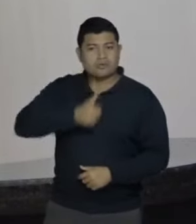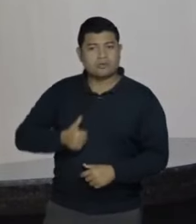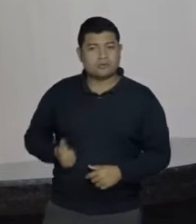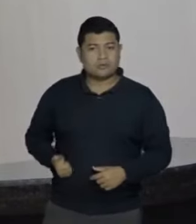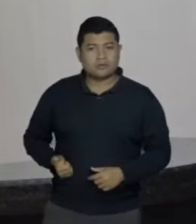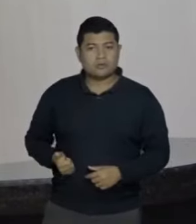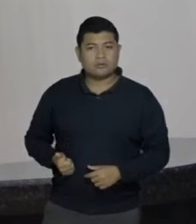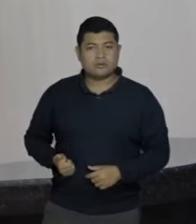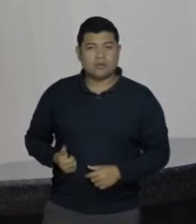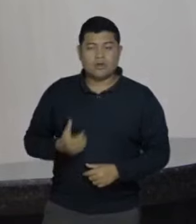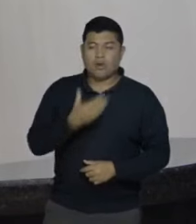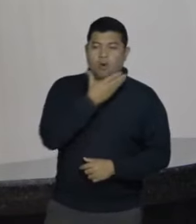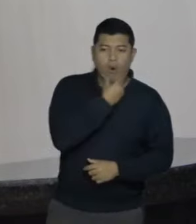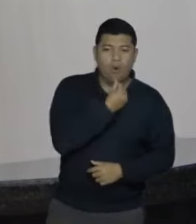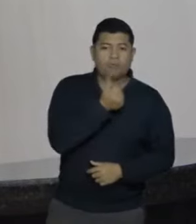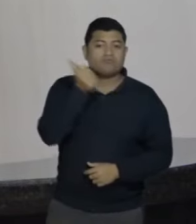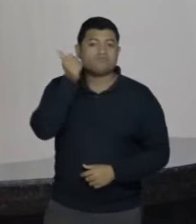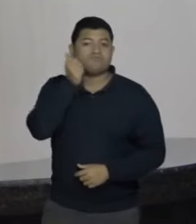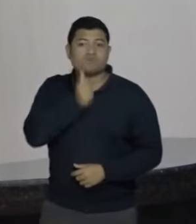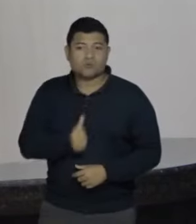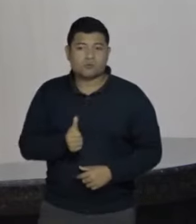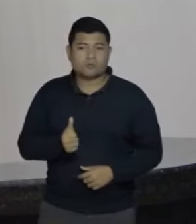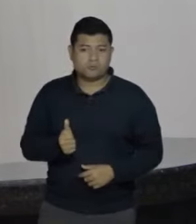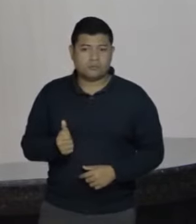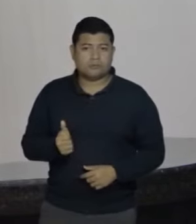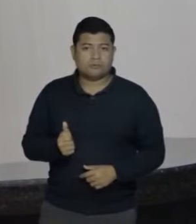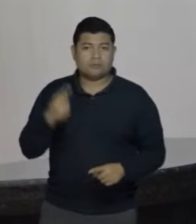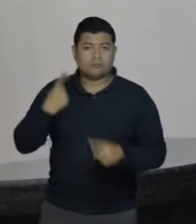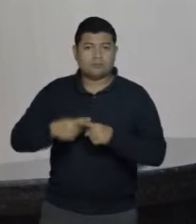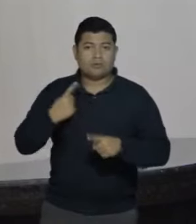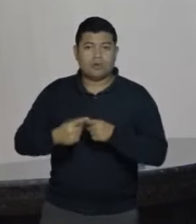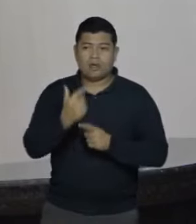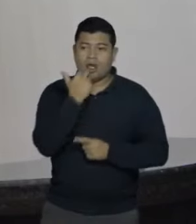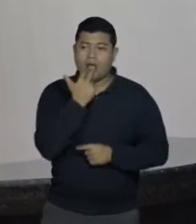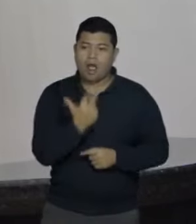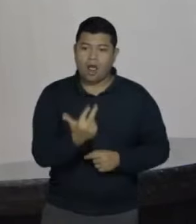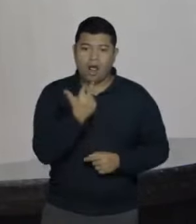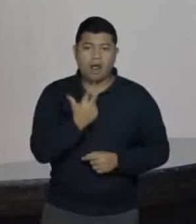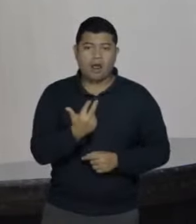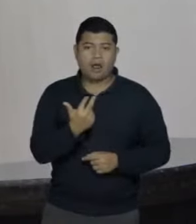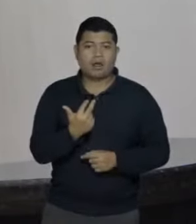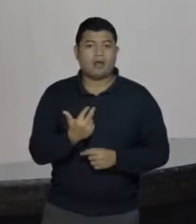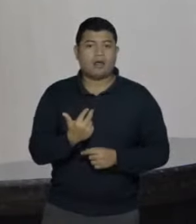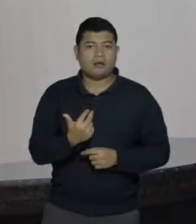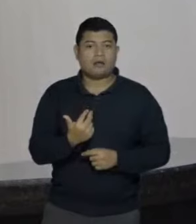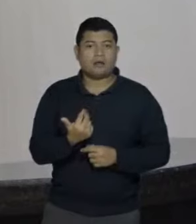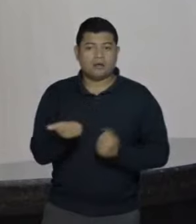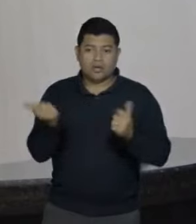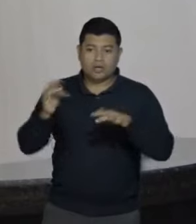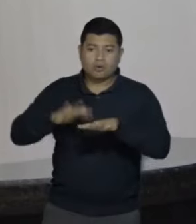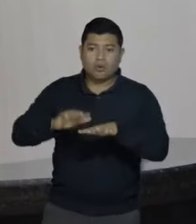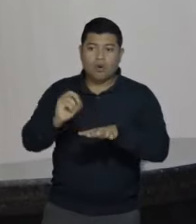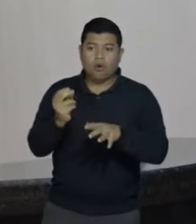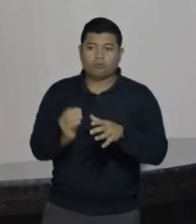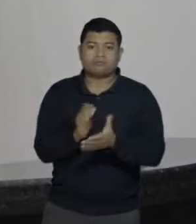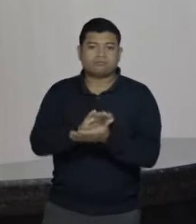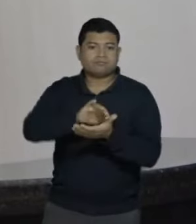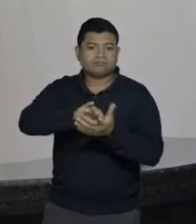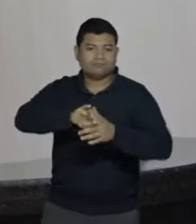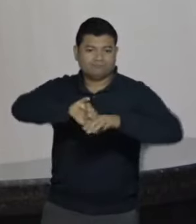é senhores e senhoras porque a linguagem também inclui ou exclui